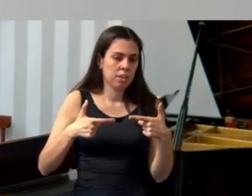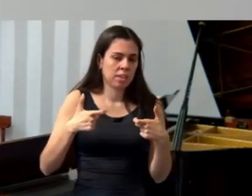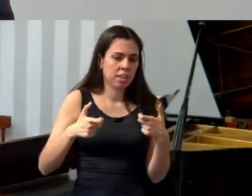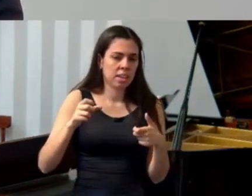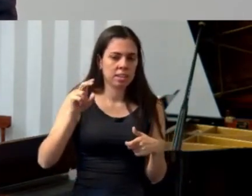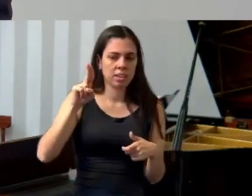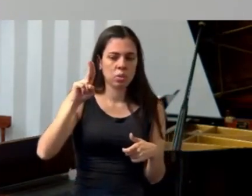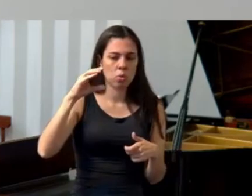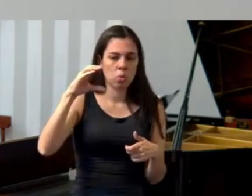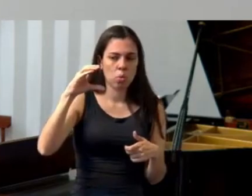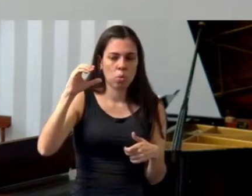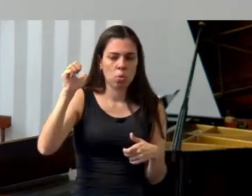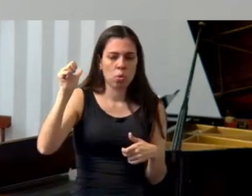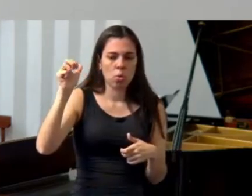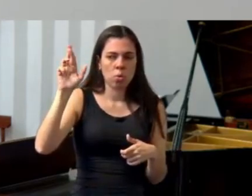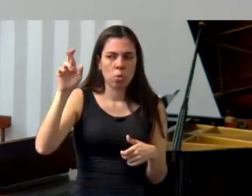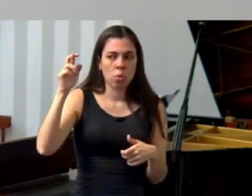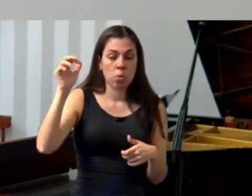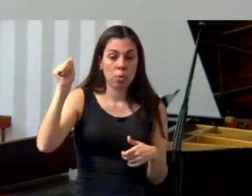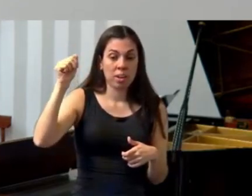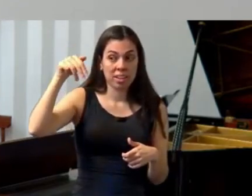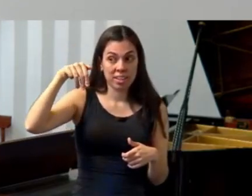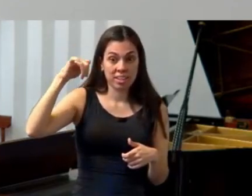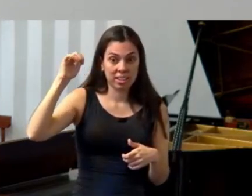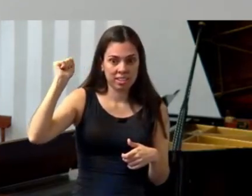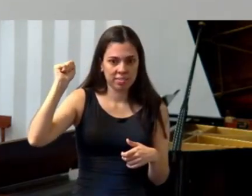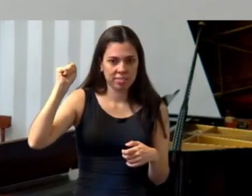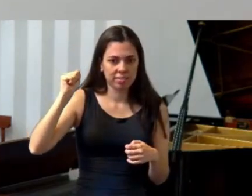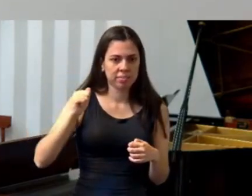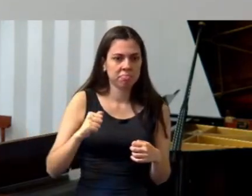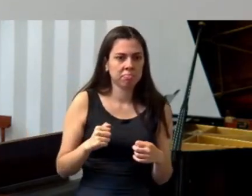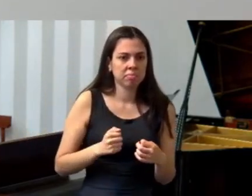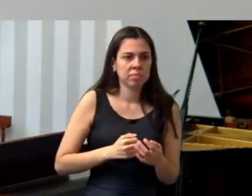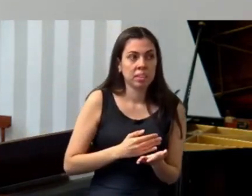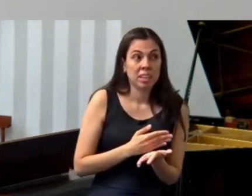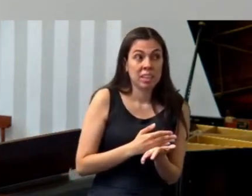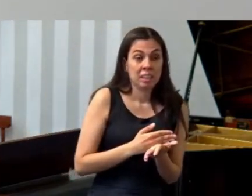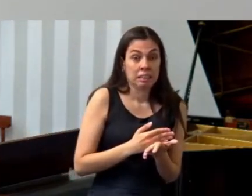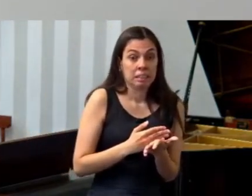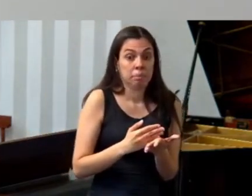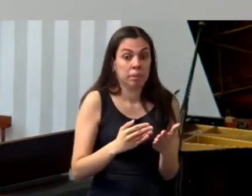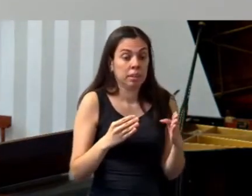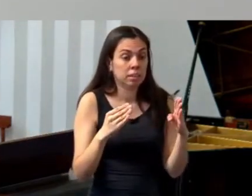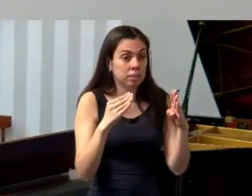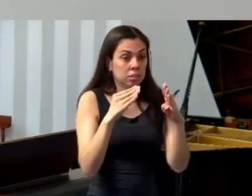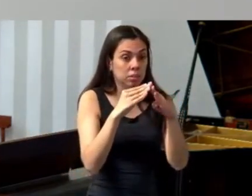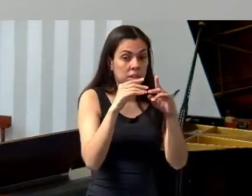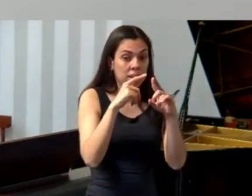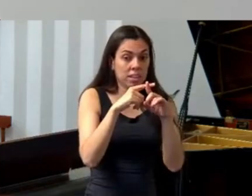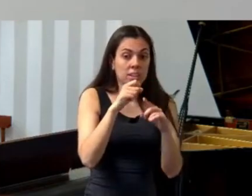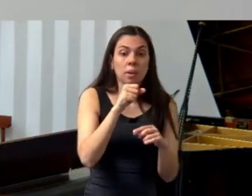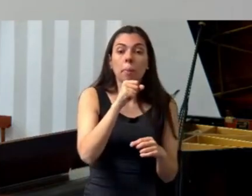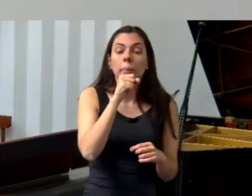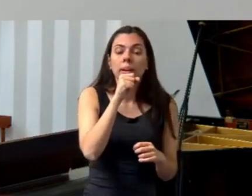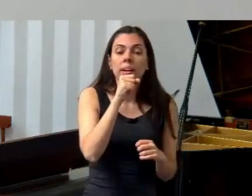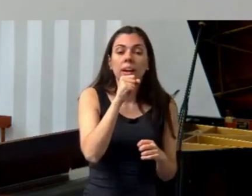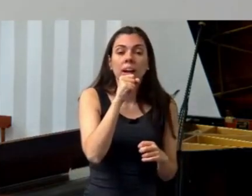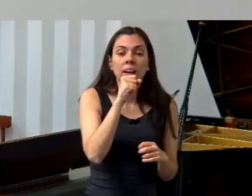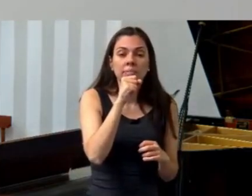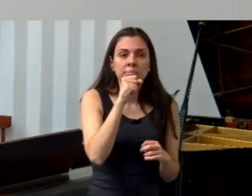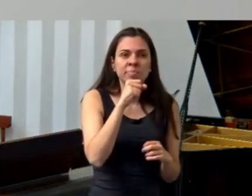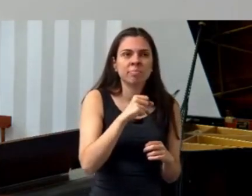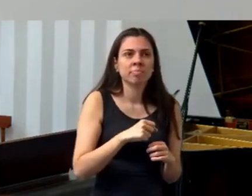sistema aéreo ucraniano derruba os mísseis que chegariam para aquela cidade. Eu chego